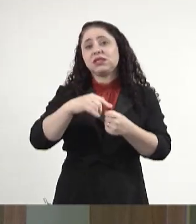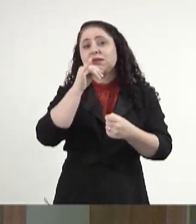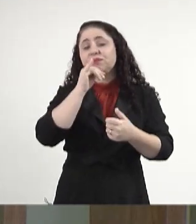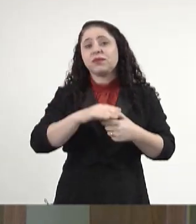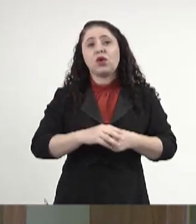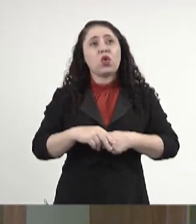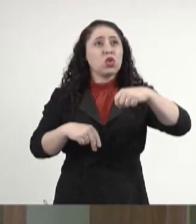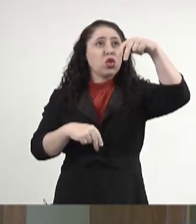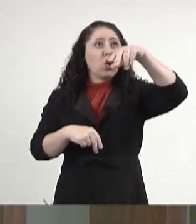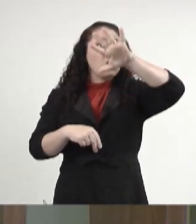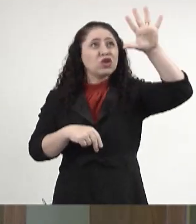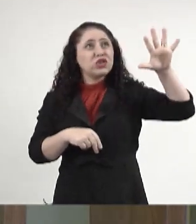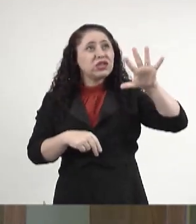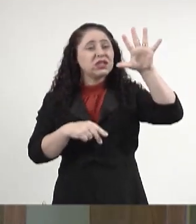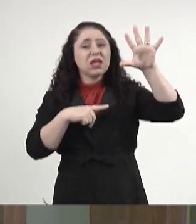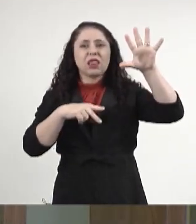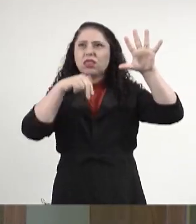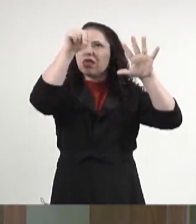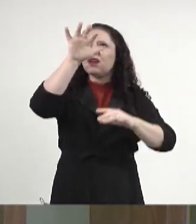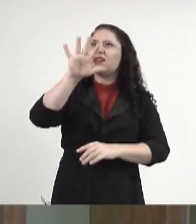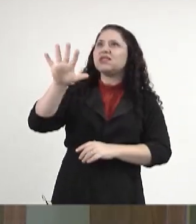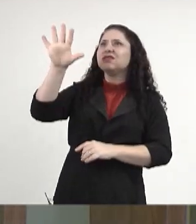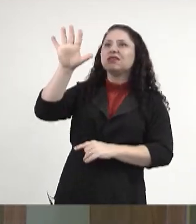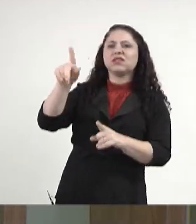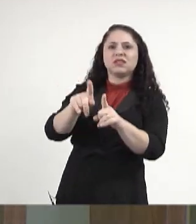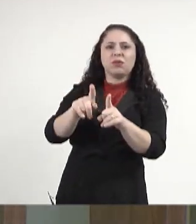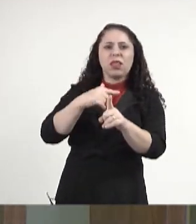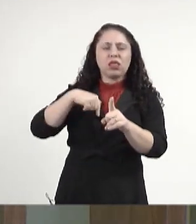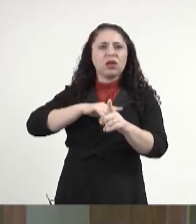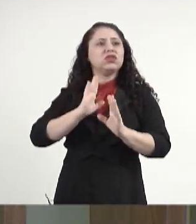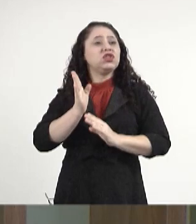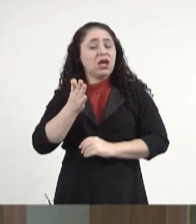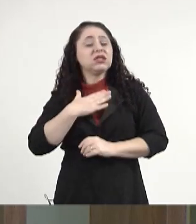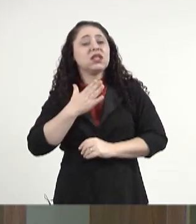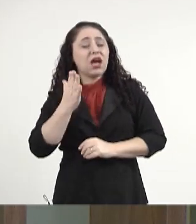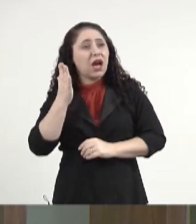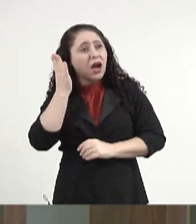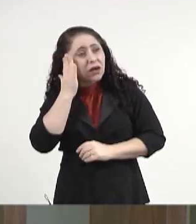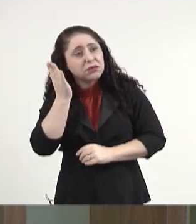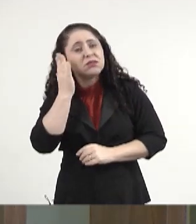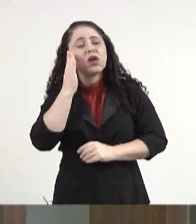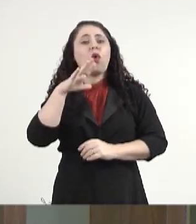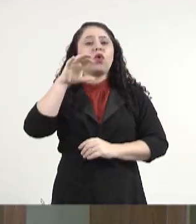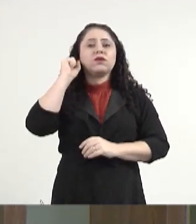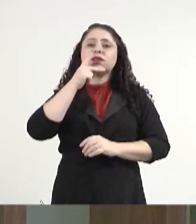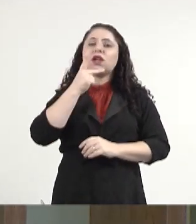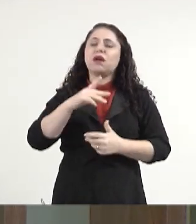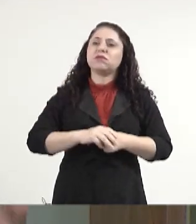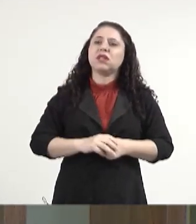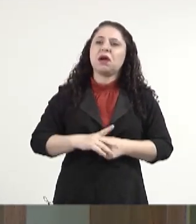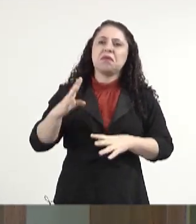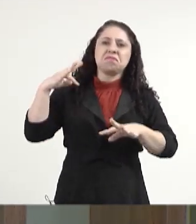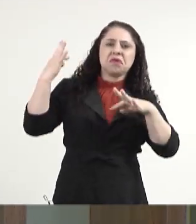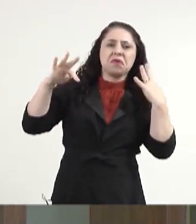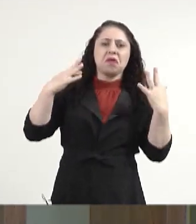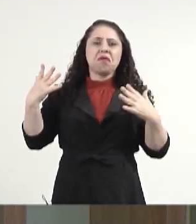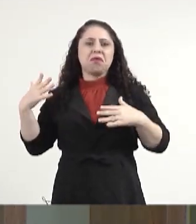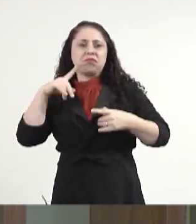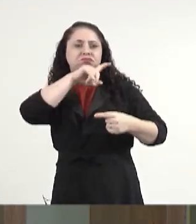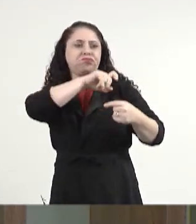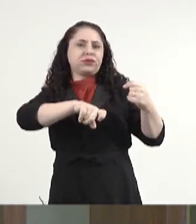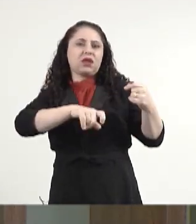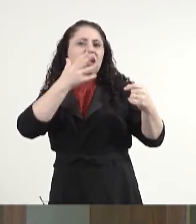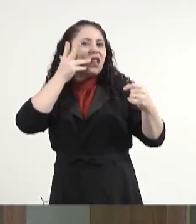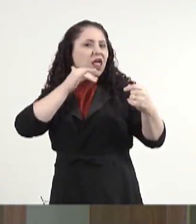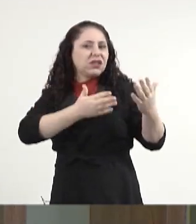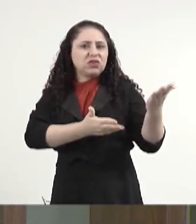do norte do Brasil, cidades do Nordeste, onde a gente já sabe, a gente já ouve falar muito da questão do turismo, de exploração sexual